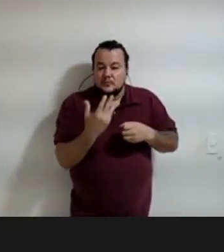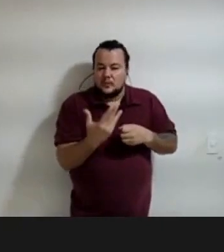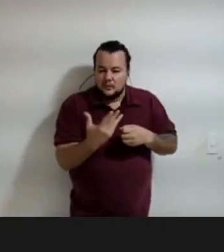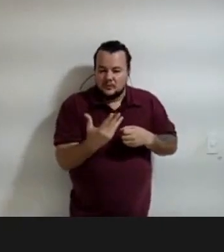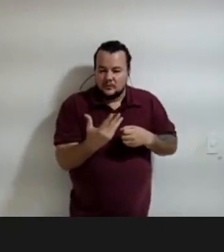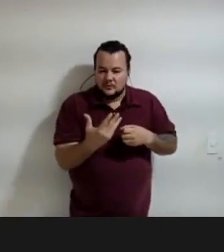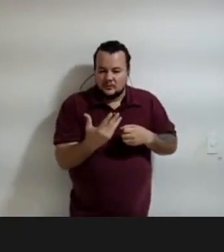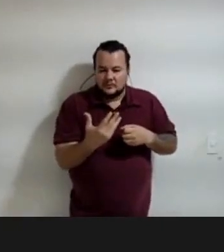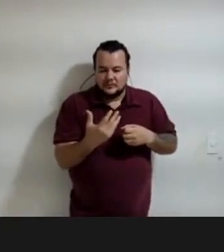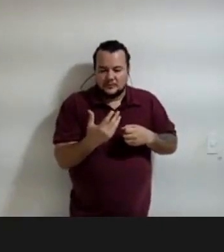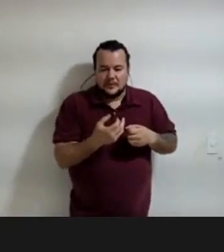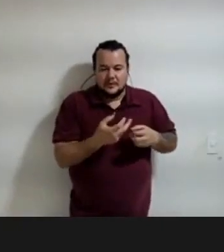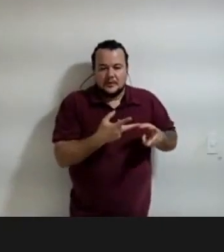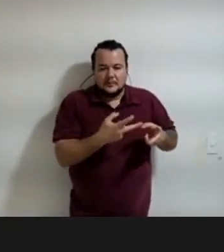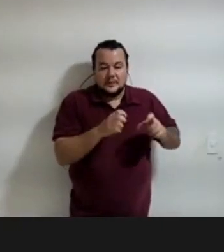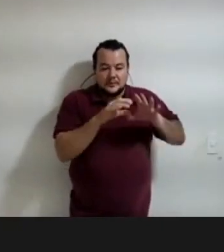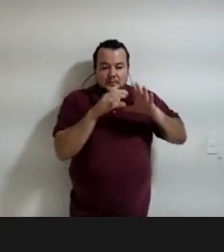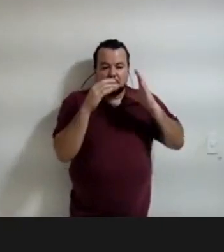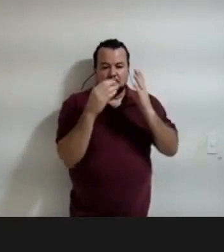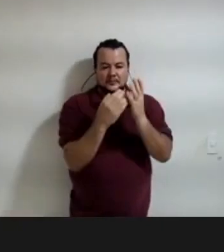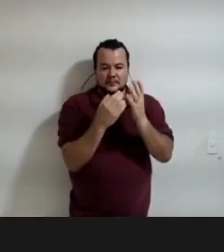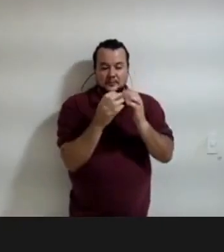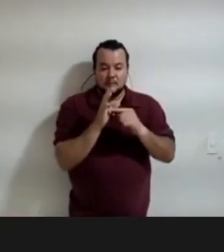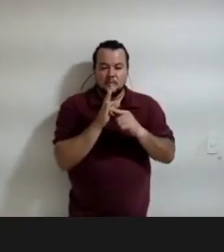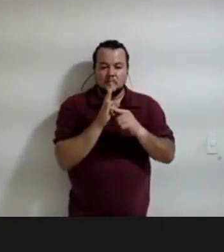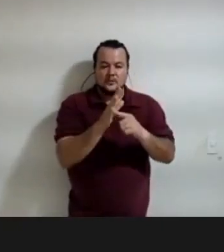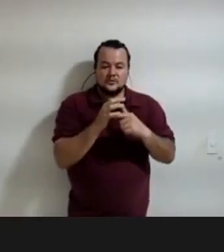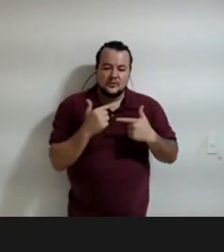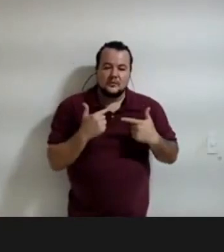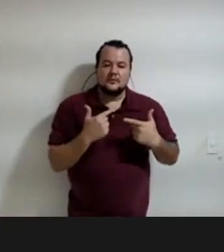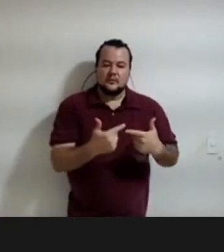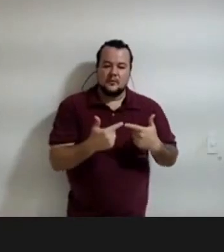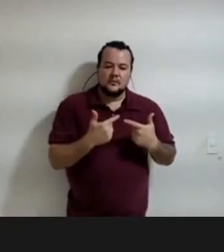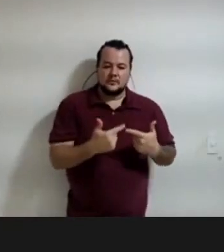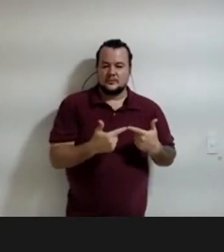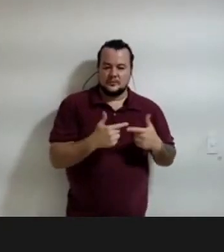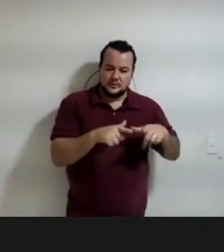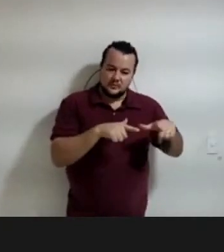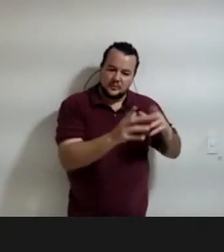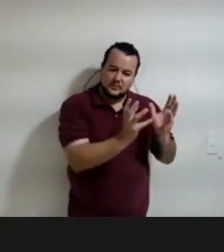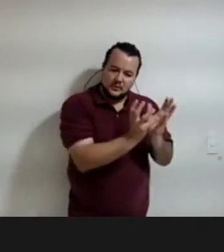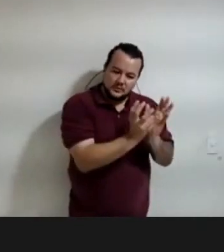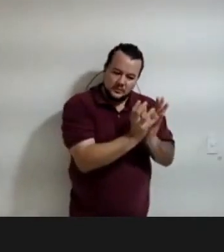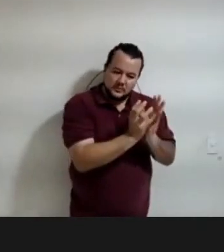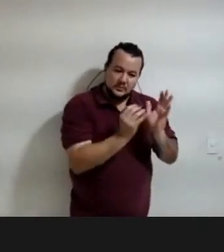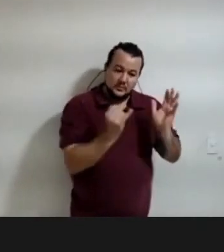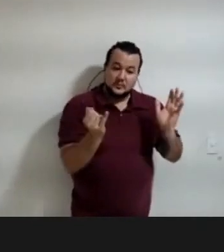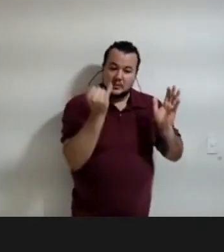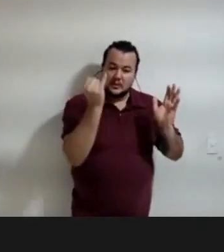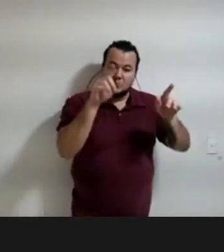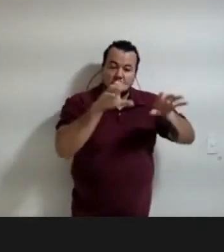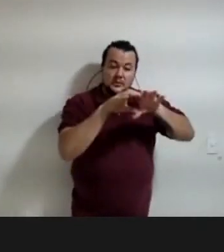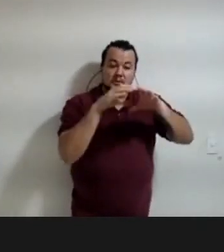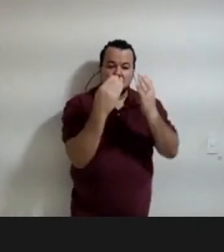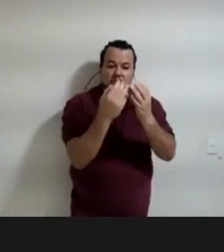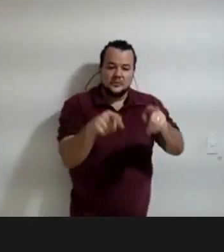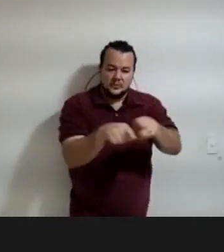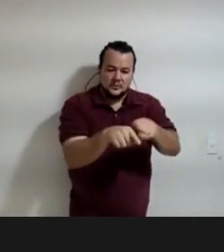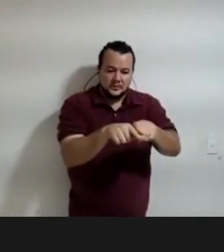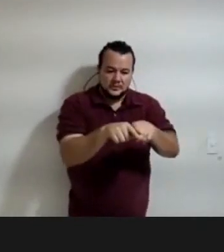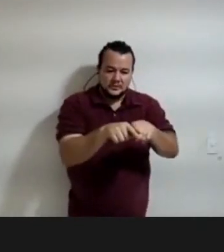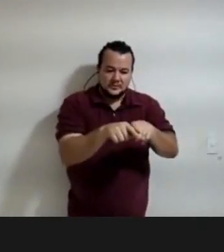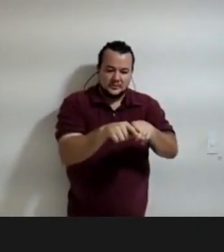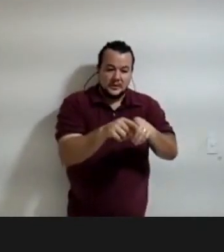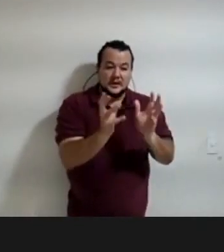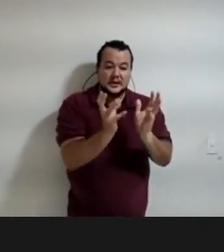refletiu a força do trabalho coletivo, da importância da ANPARC, bem como a confiança da comunidade da ANPARC, que